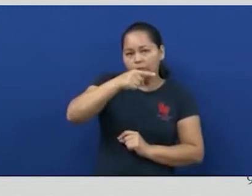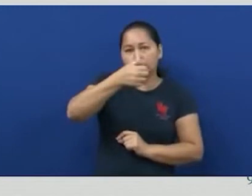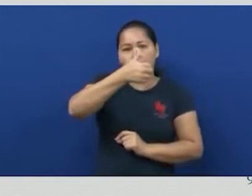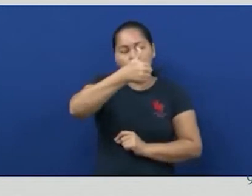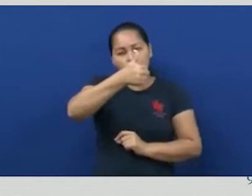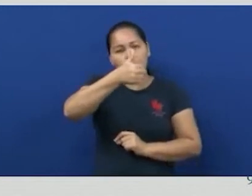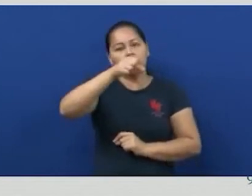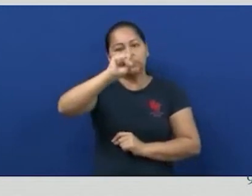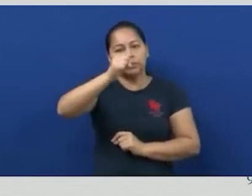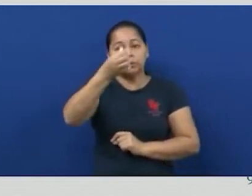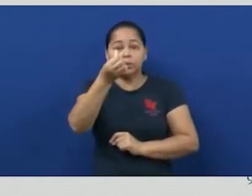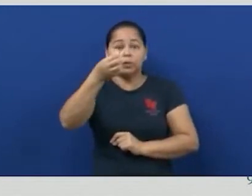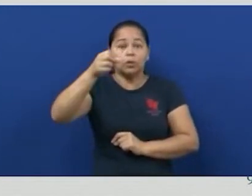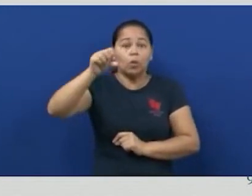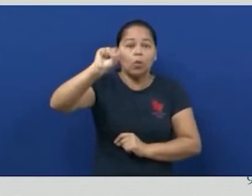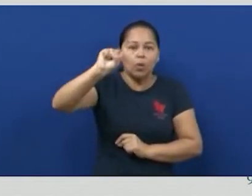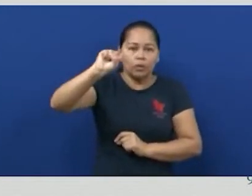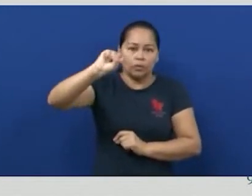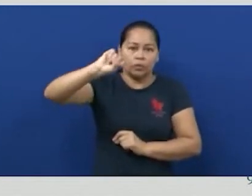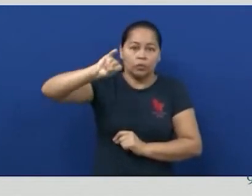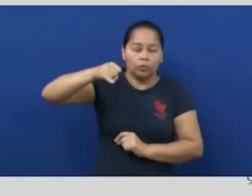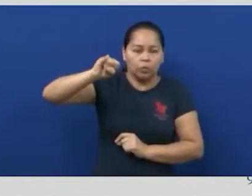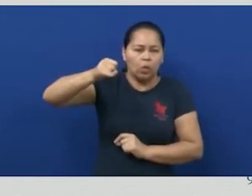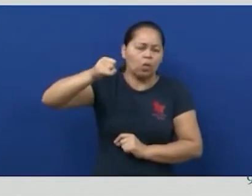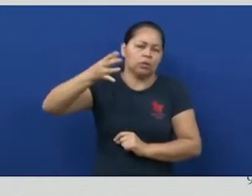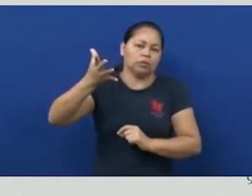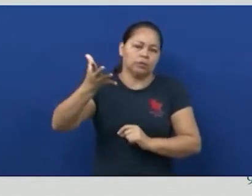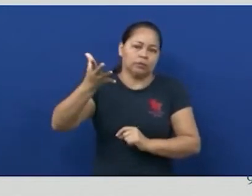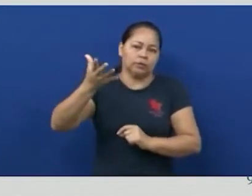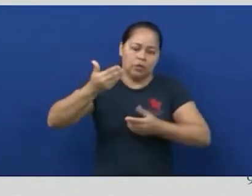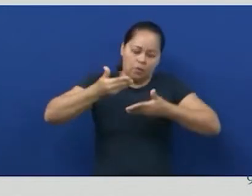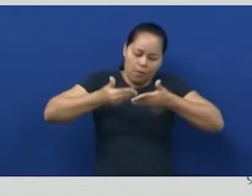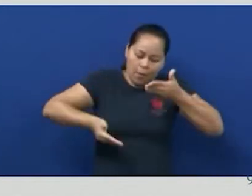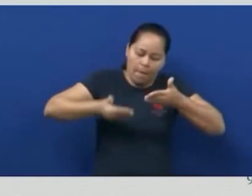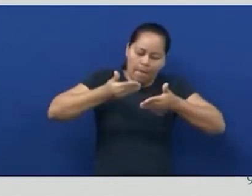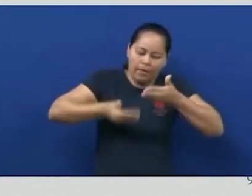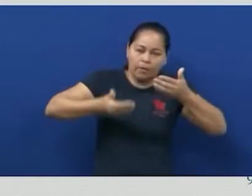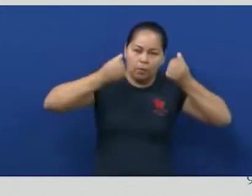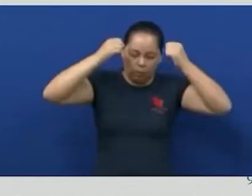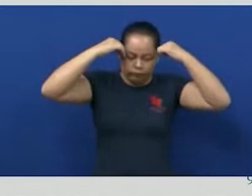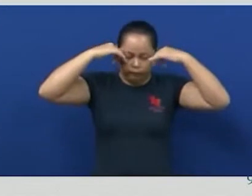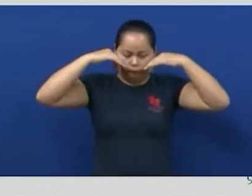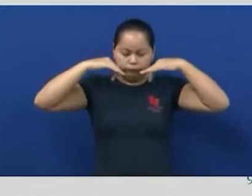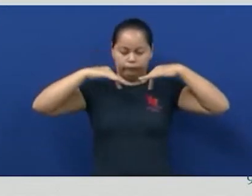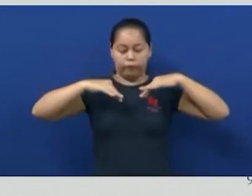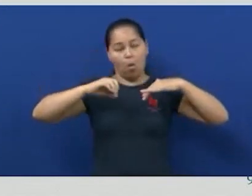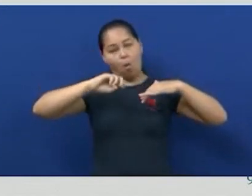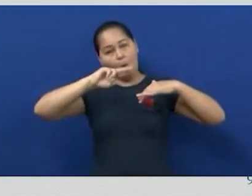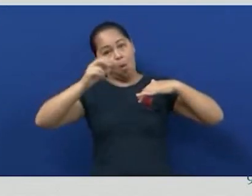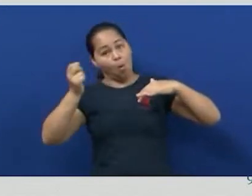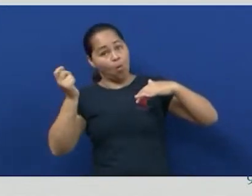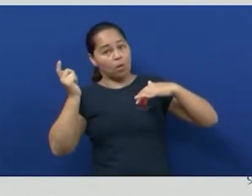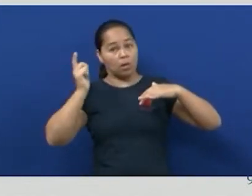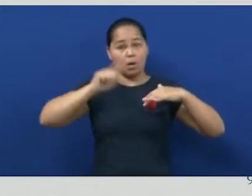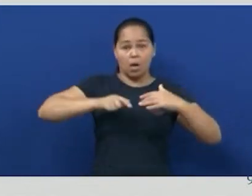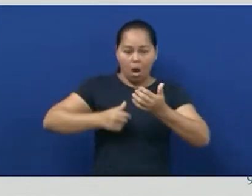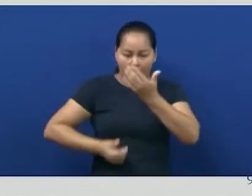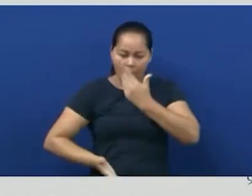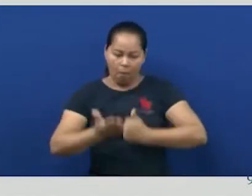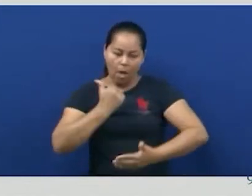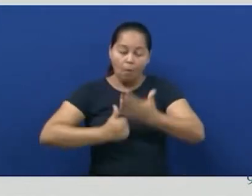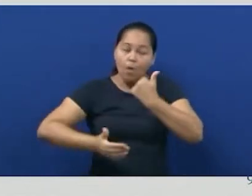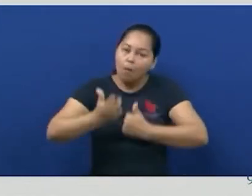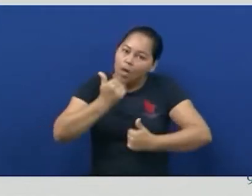4,1868 joules. Ou seja, a cada uma caloria que eu perco ou que eu ganho com uma